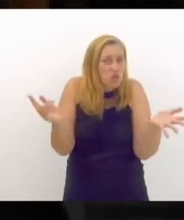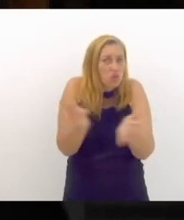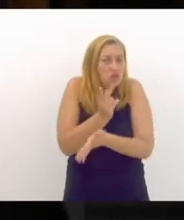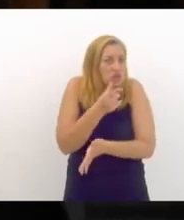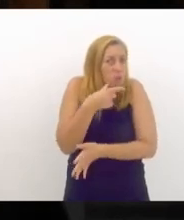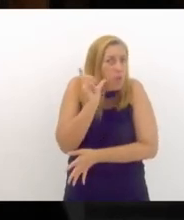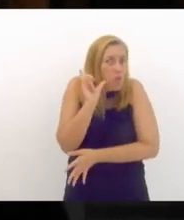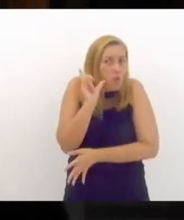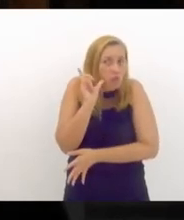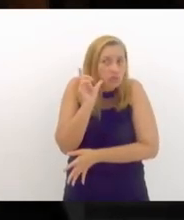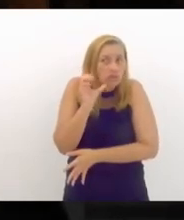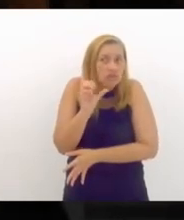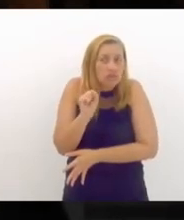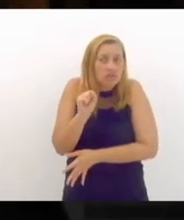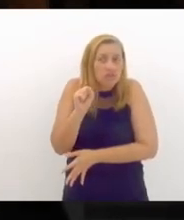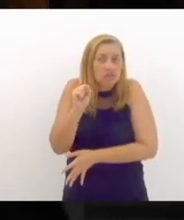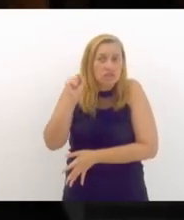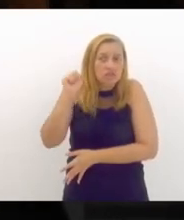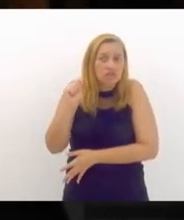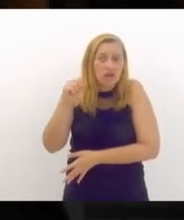aconteceu ontem no sambódromo.